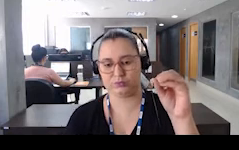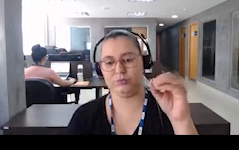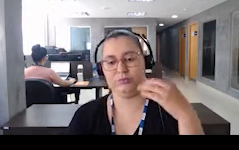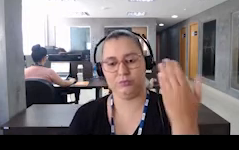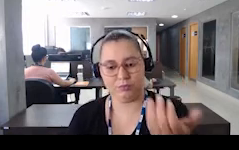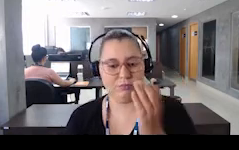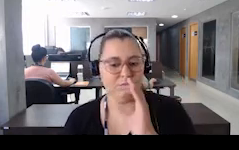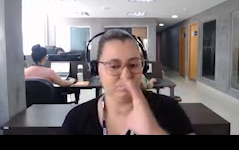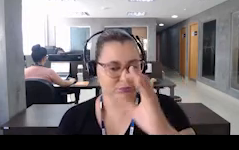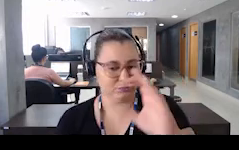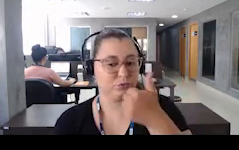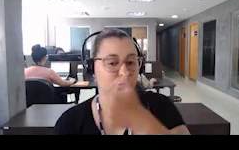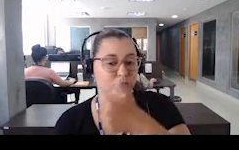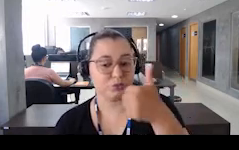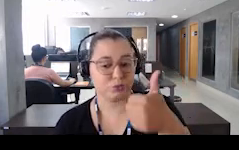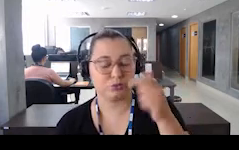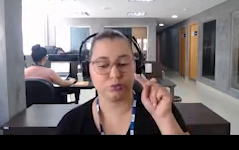220. Então, nossa corrente aqui, ó, deu